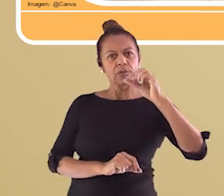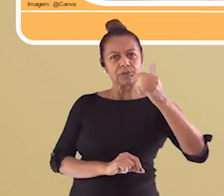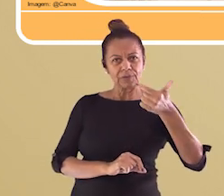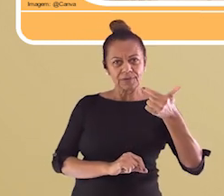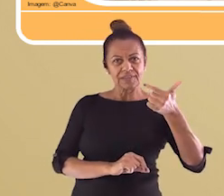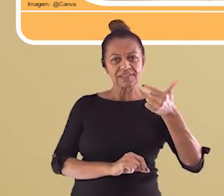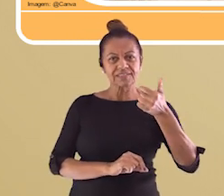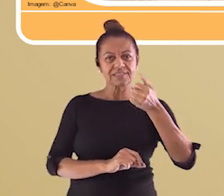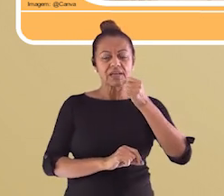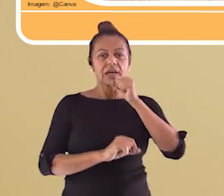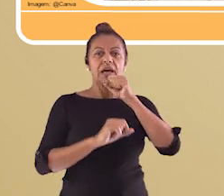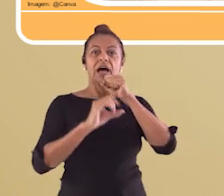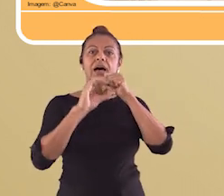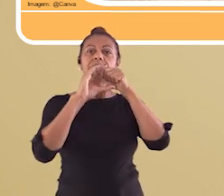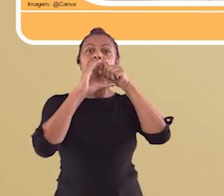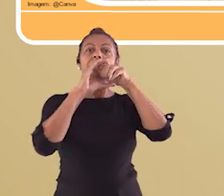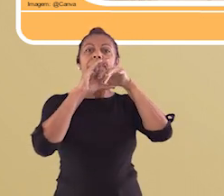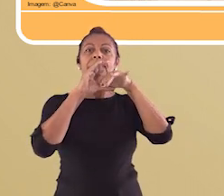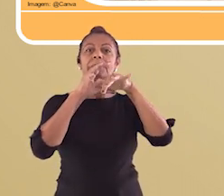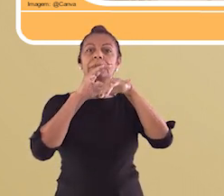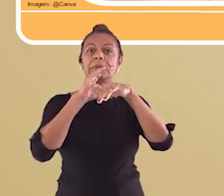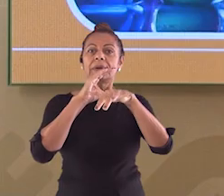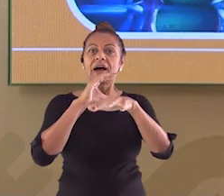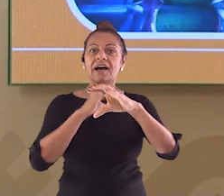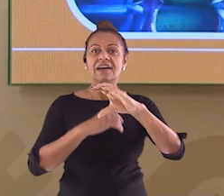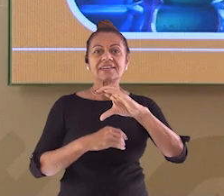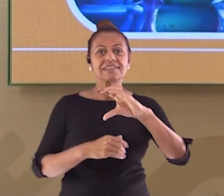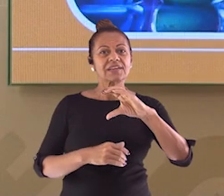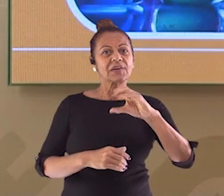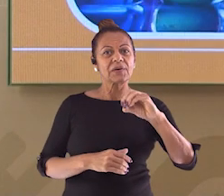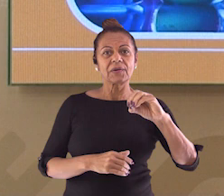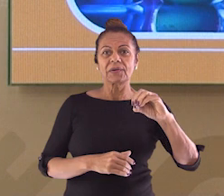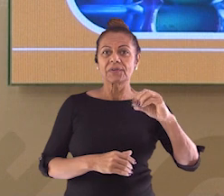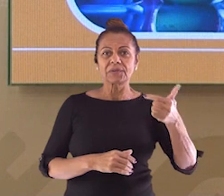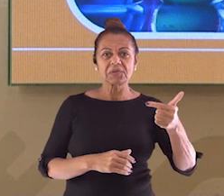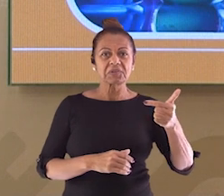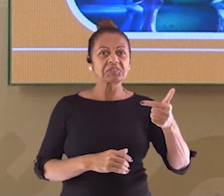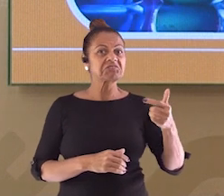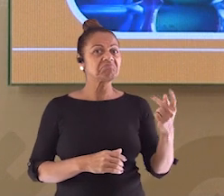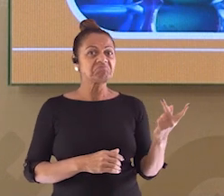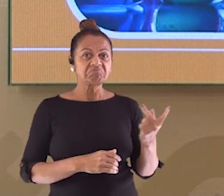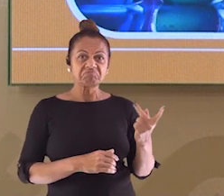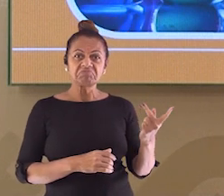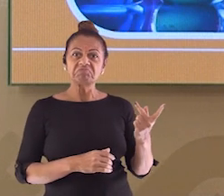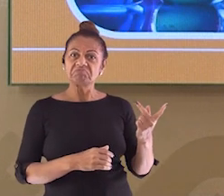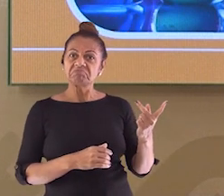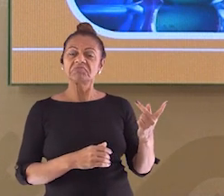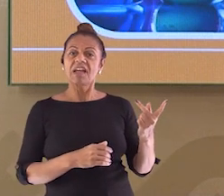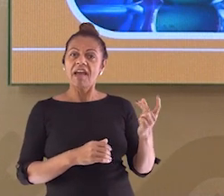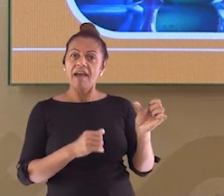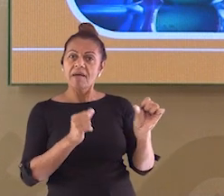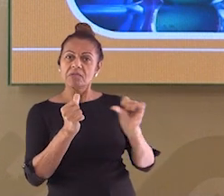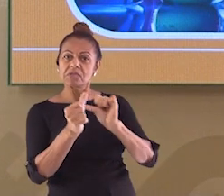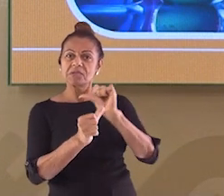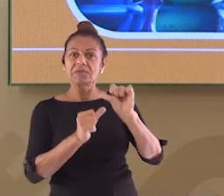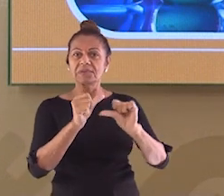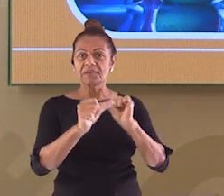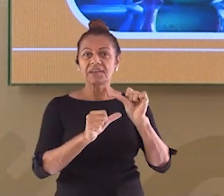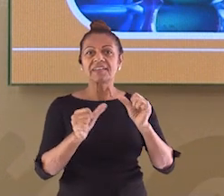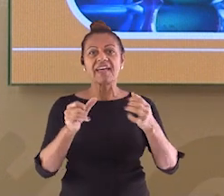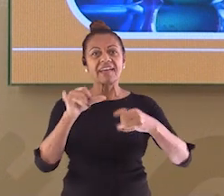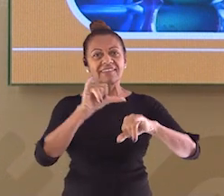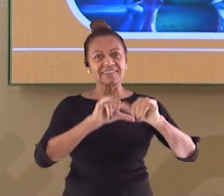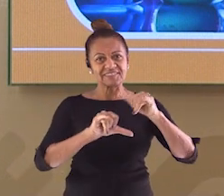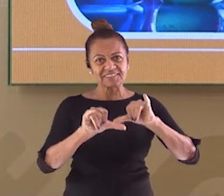de contas, qual é a definição de química? Vamos então para a definição de química. A definição de